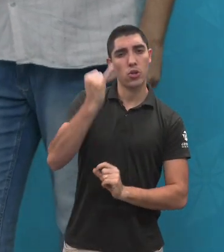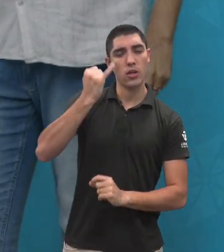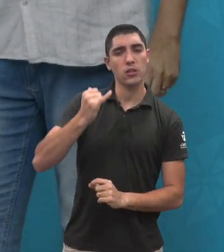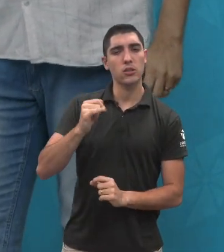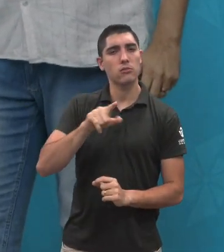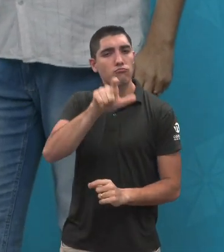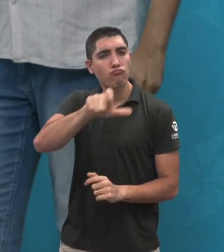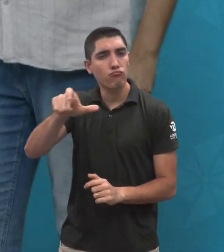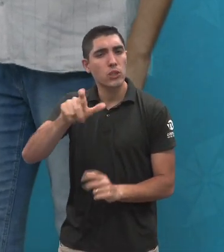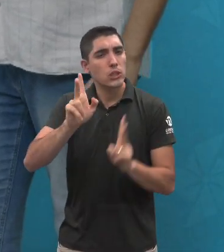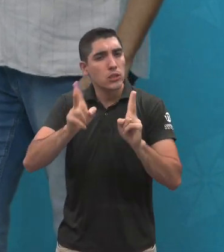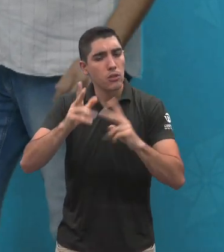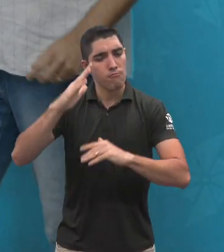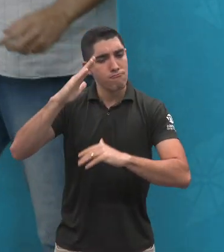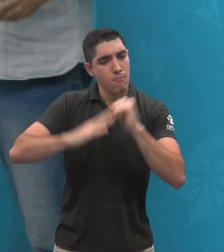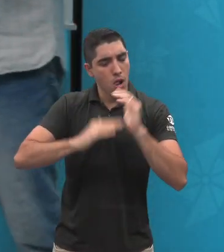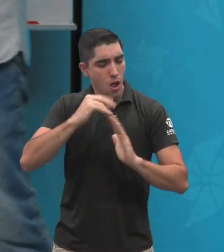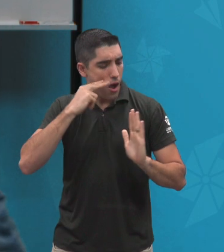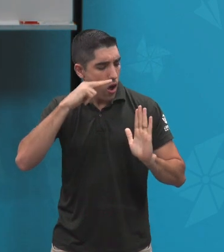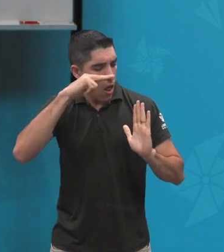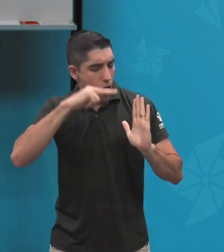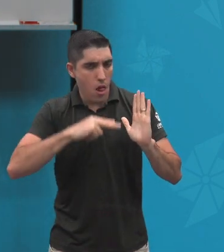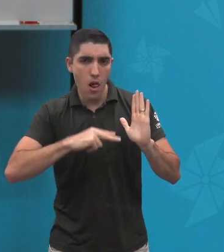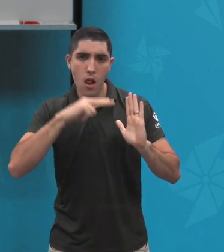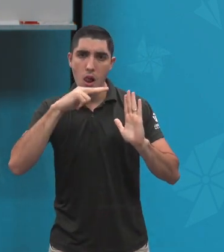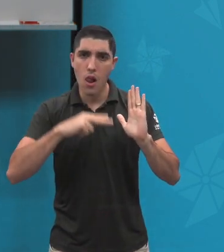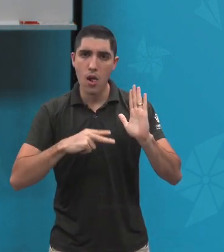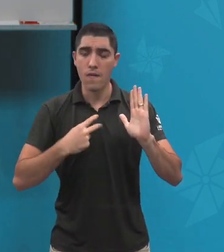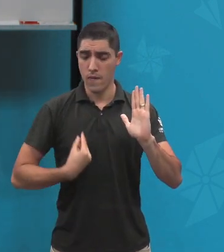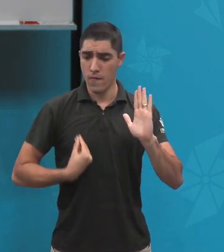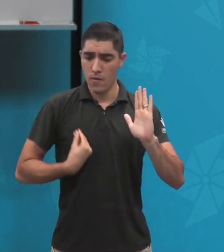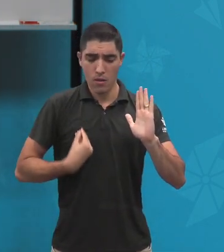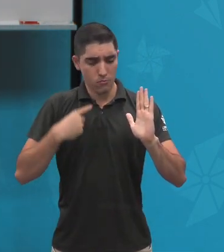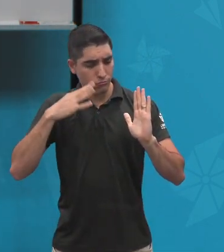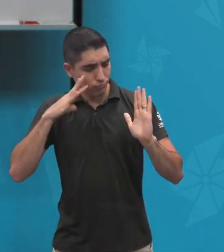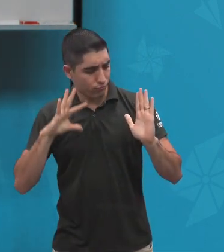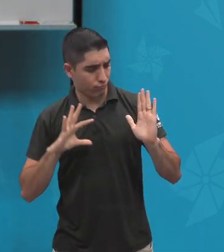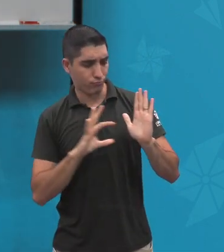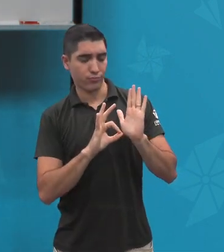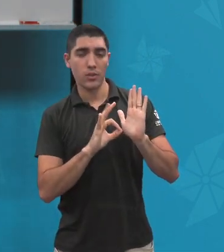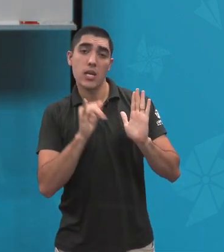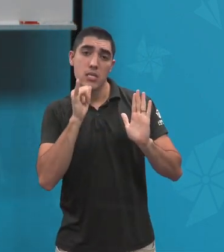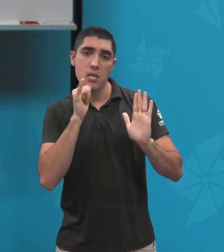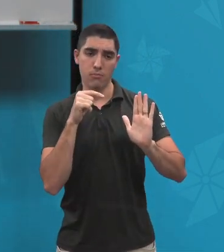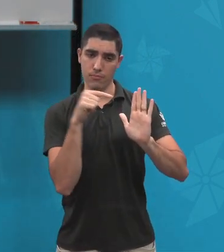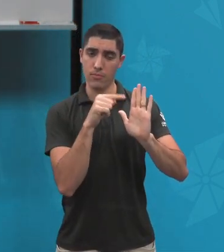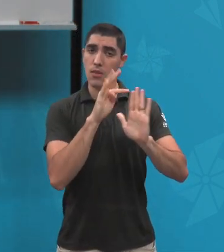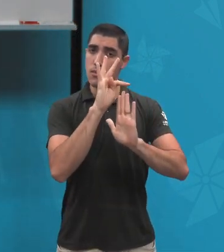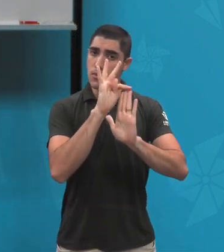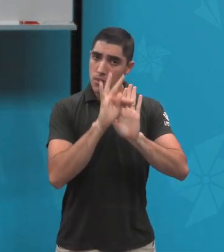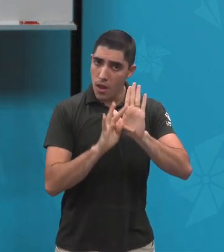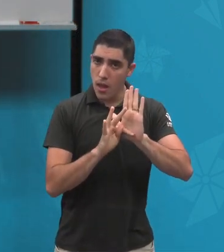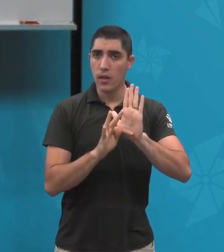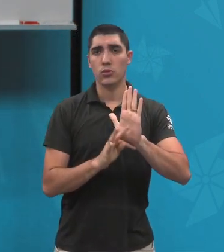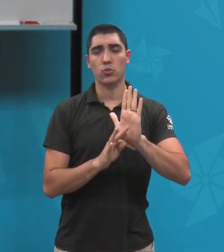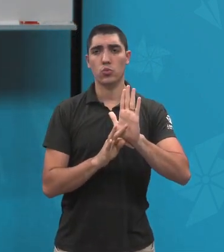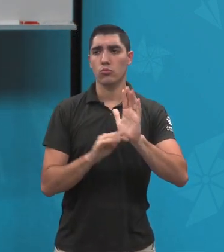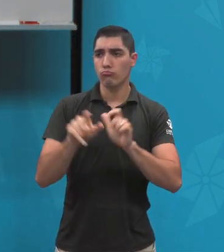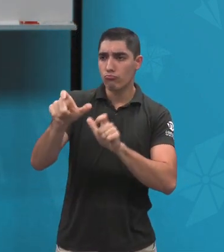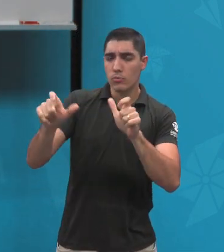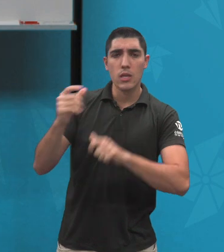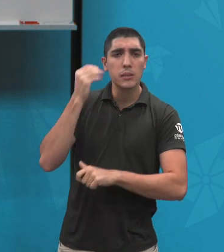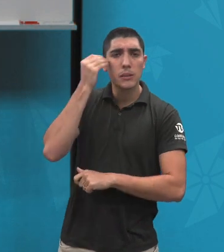vivência da leitura. Quando eu falo leitura, eu falo em leitura dos textos,